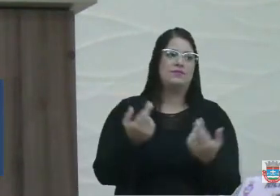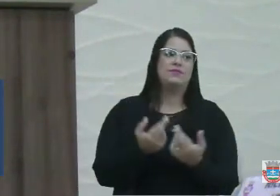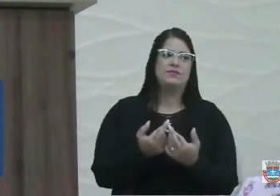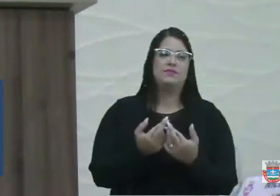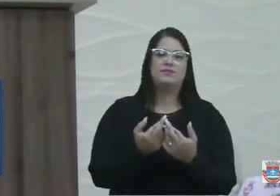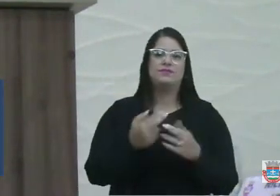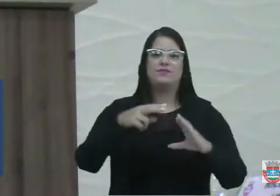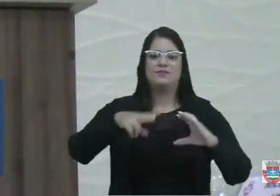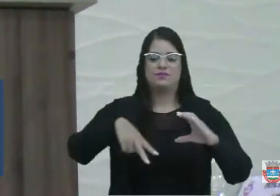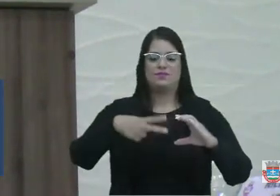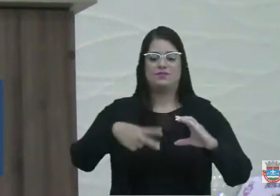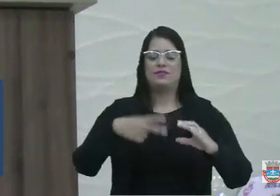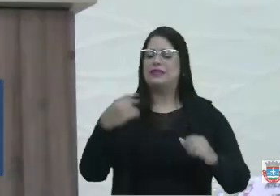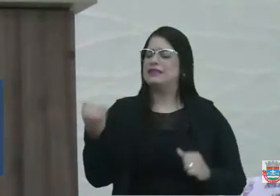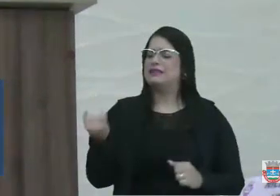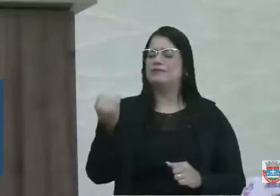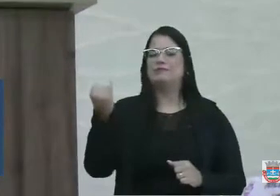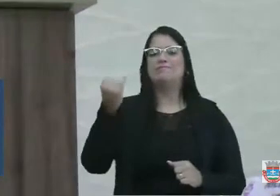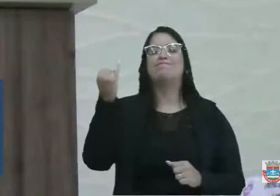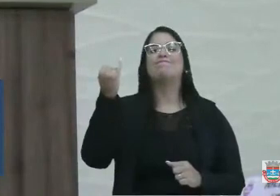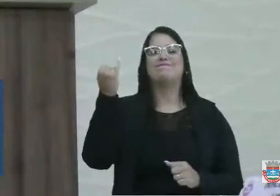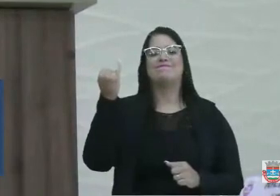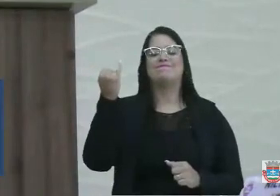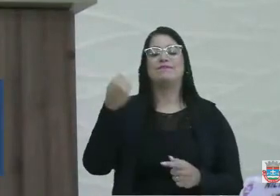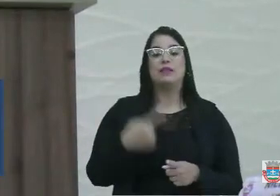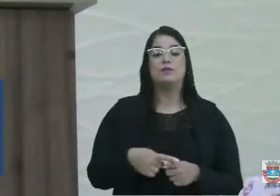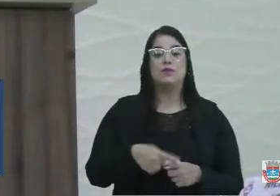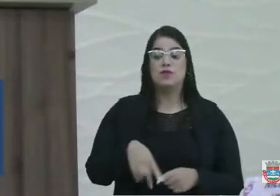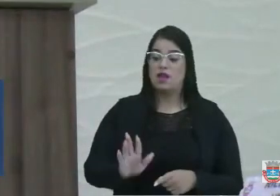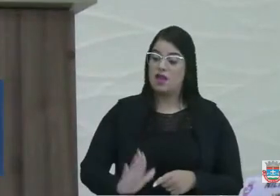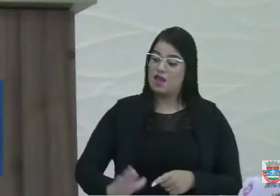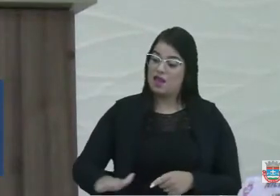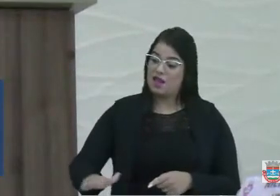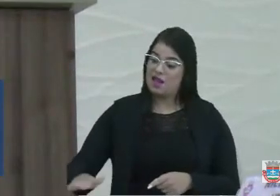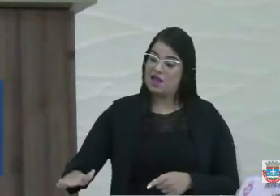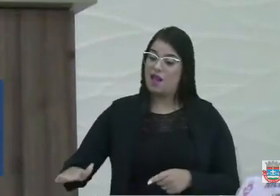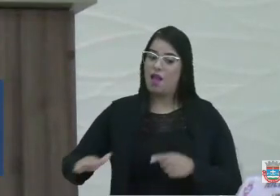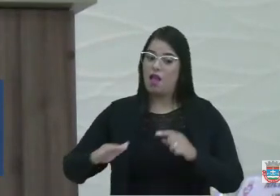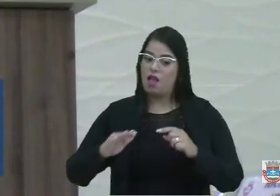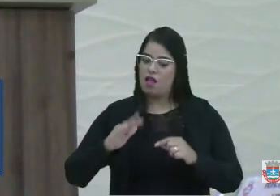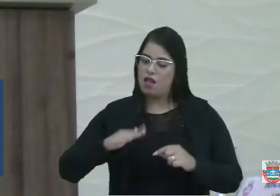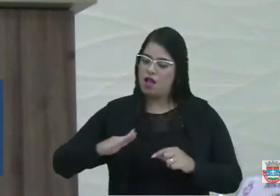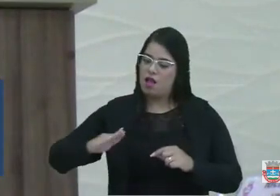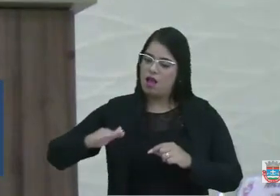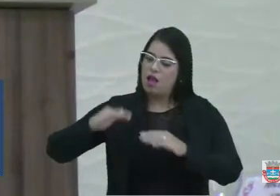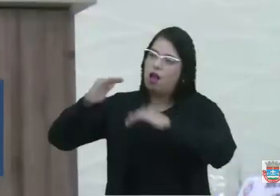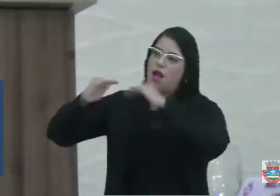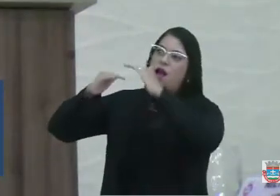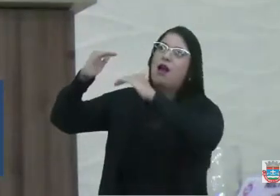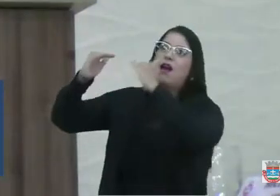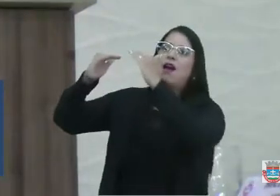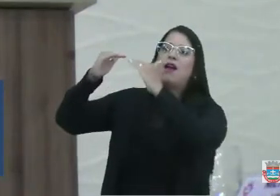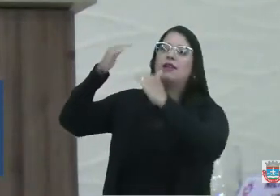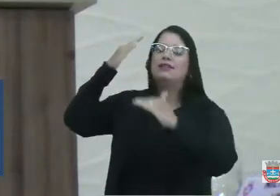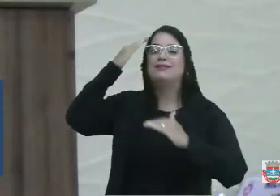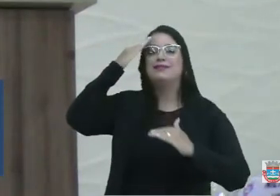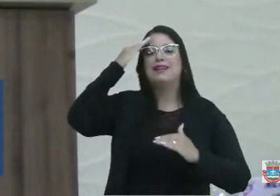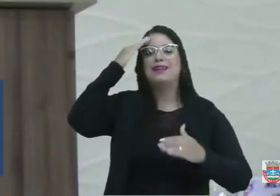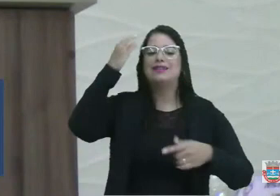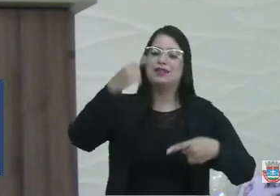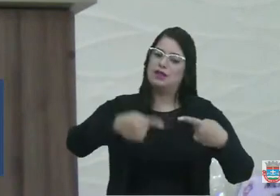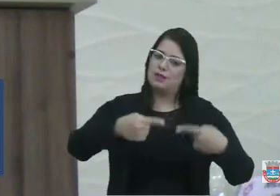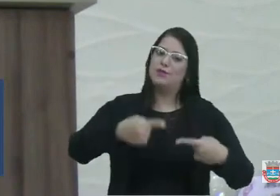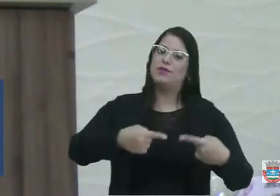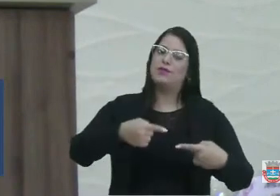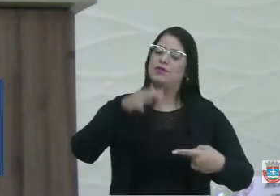Casa Legislativa. Isso é muito importante, porque as crianças de pequenininha já vão tendo noção do que é uma política e como vai se